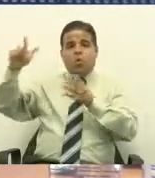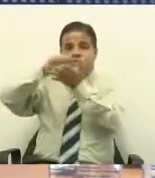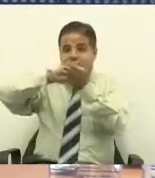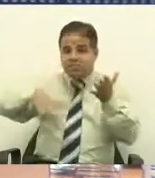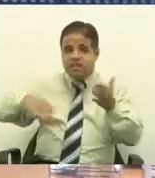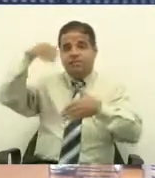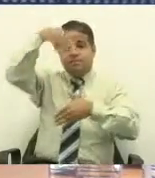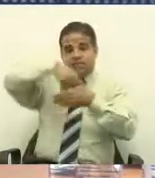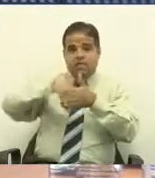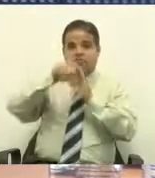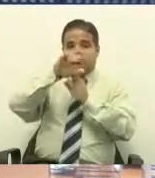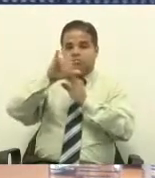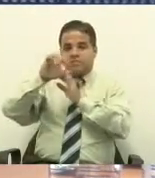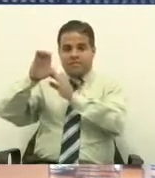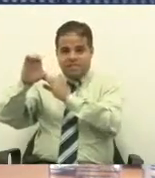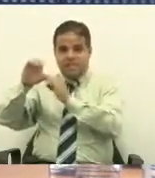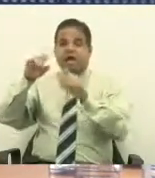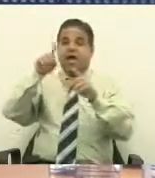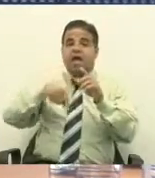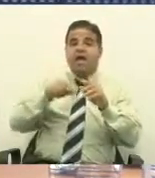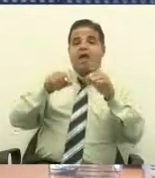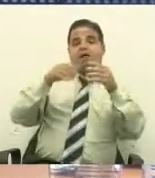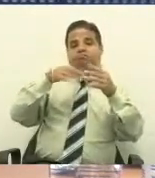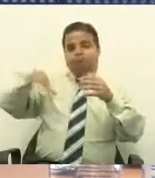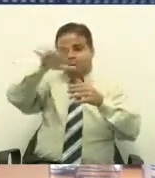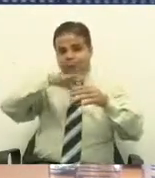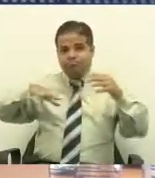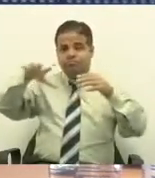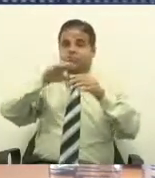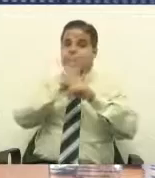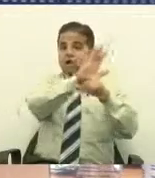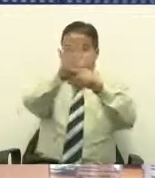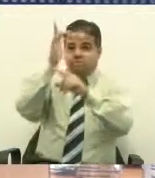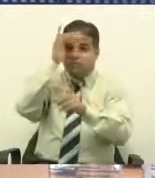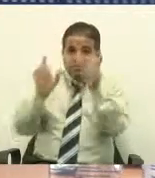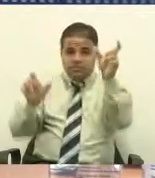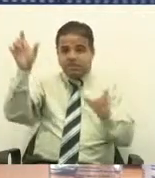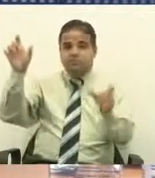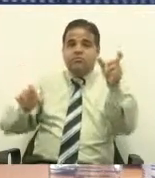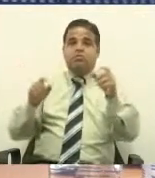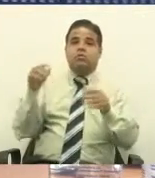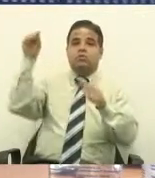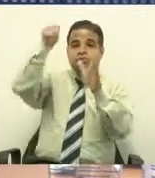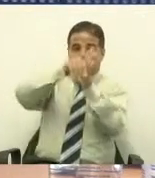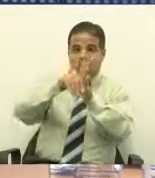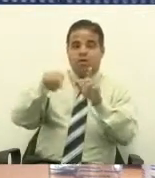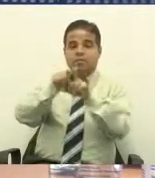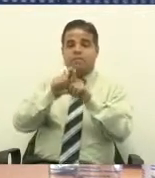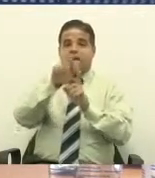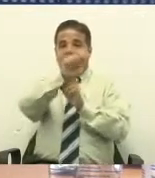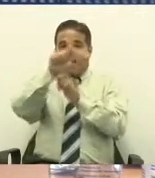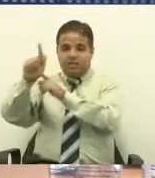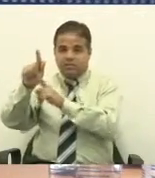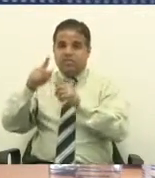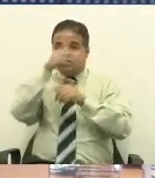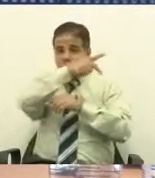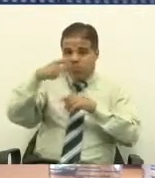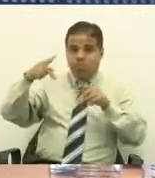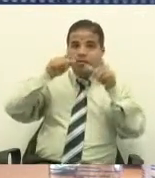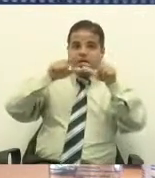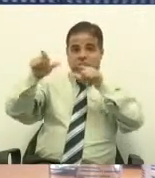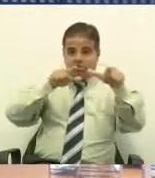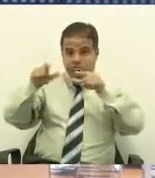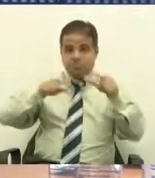atividades dentro do SIC. Então, é um complexo de ações para a cidadania. Nós colocamos a nossa agência pública de emprego através